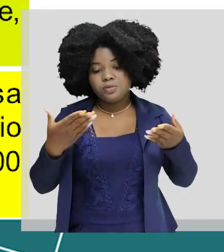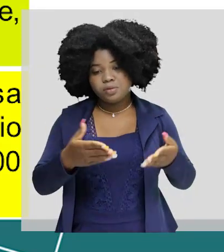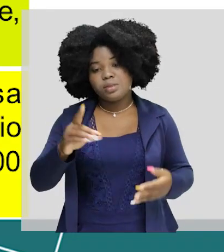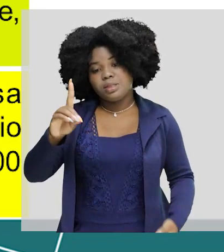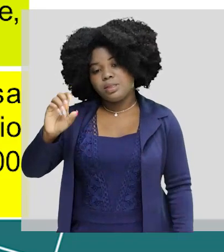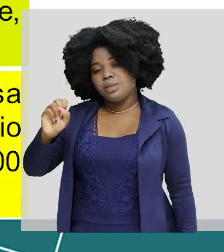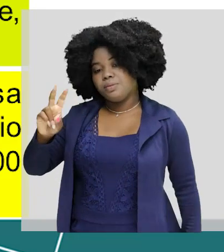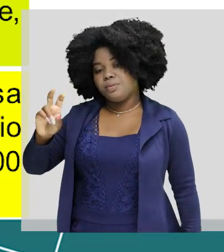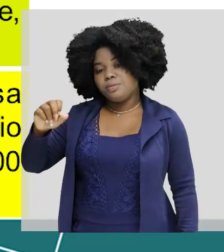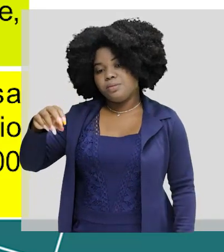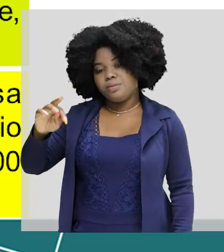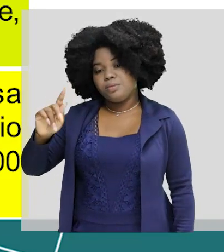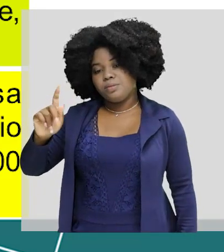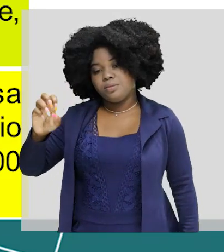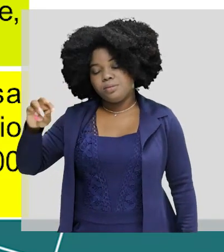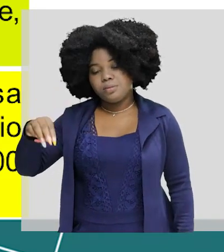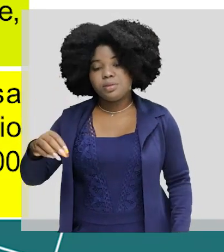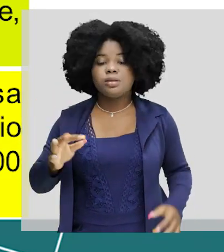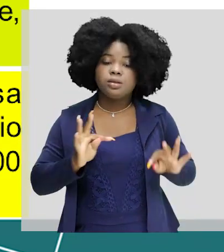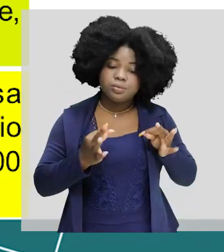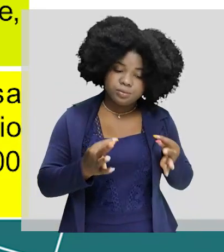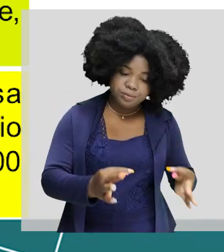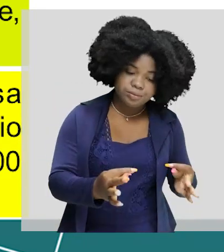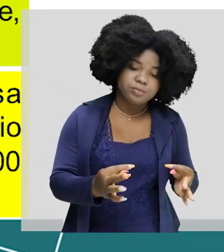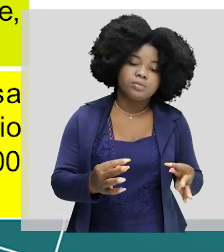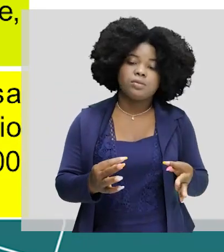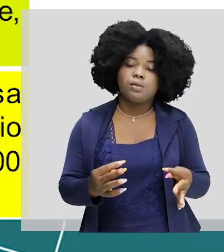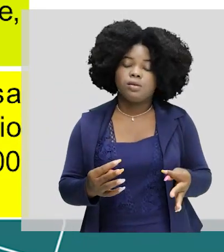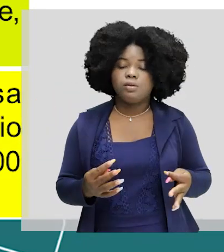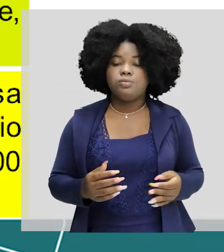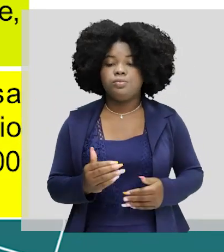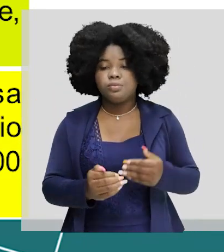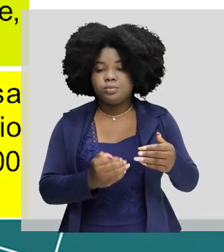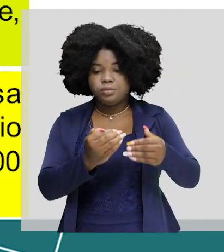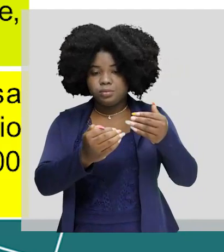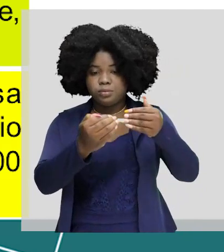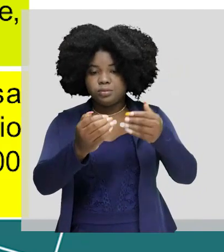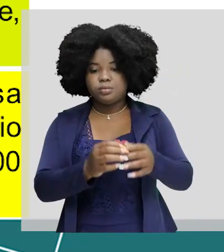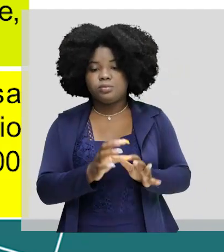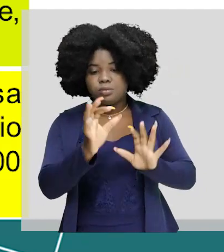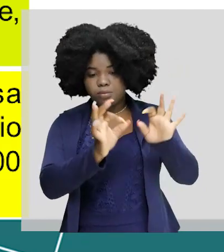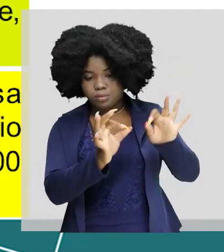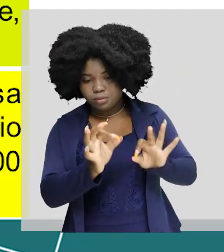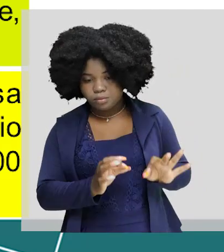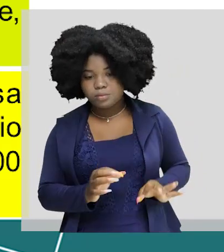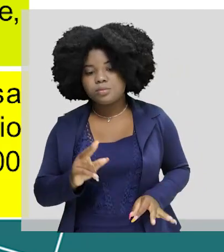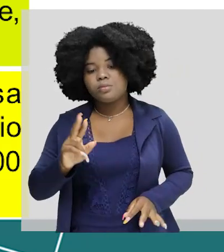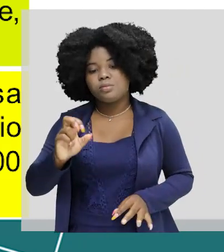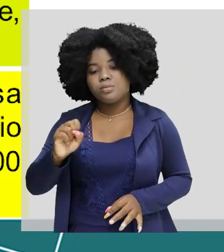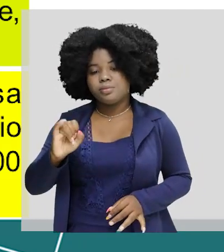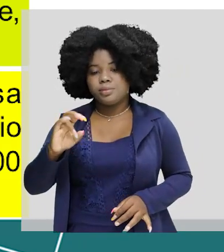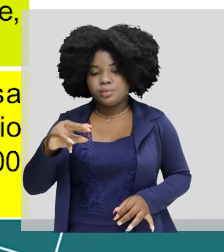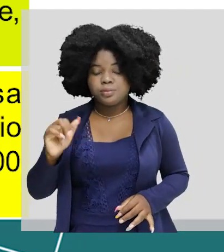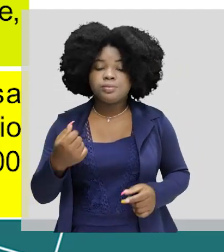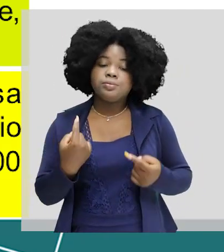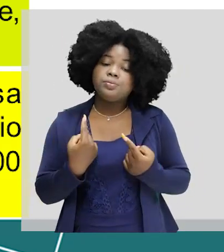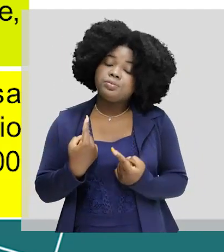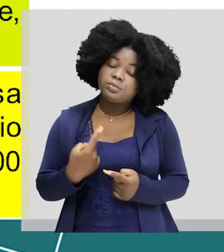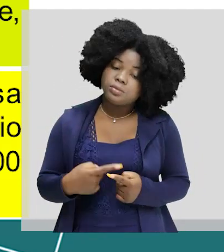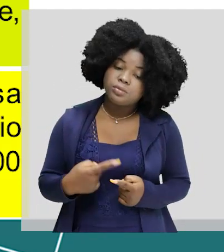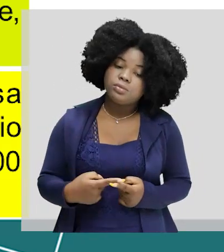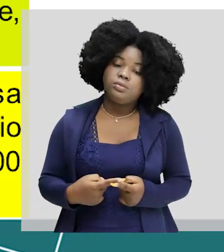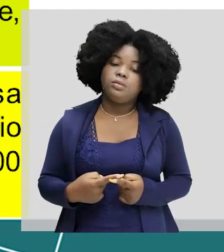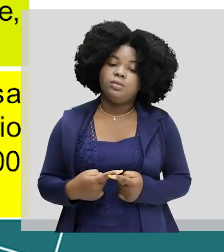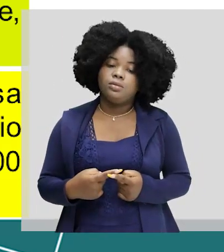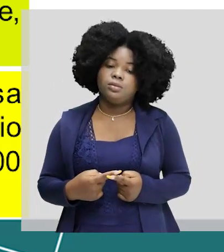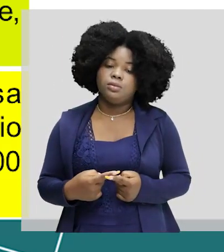desvantagem. A tecnologia para o enriquecimento, para a construção da usina, porque é uma situação,